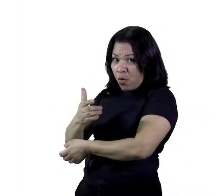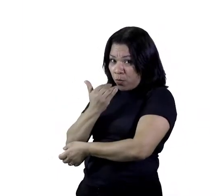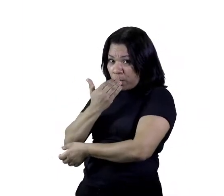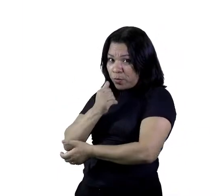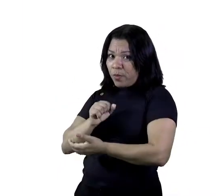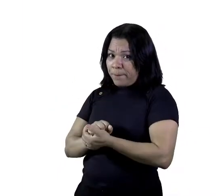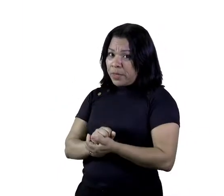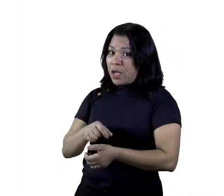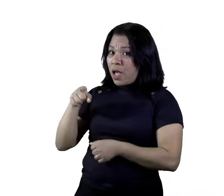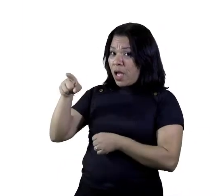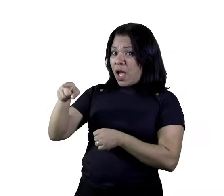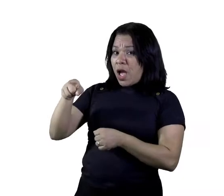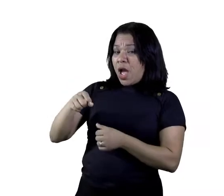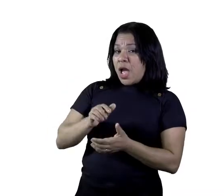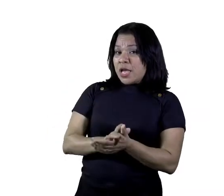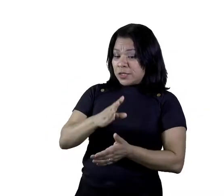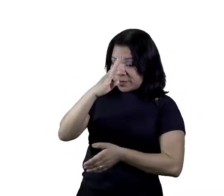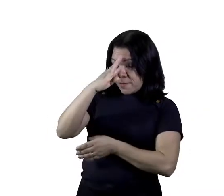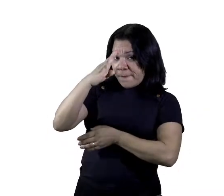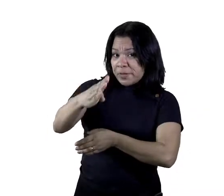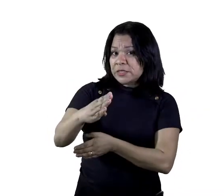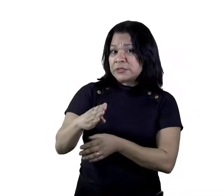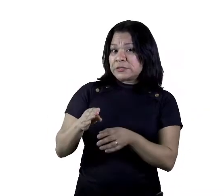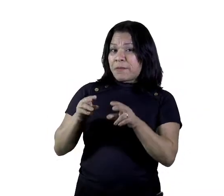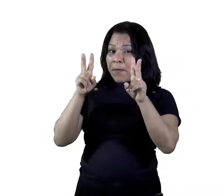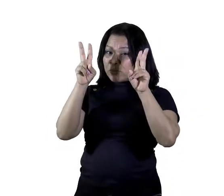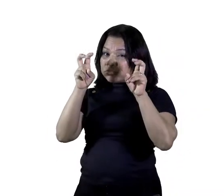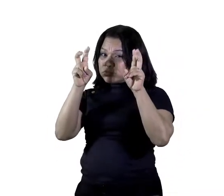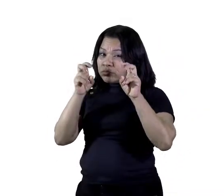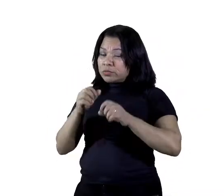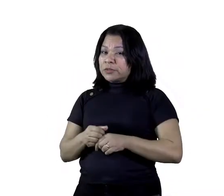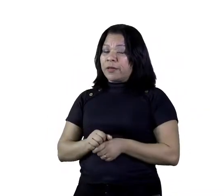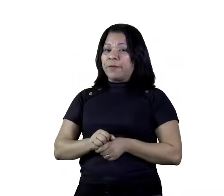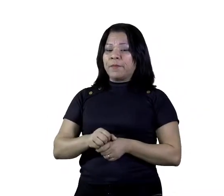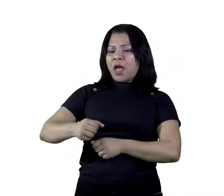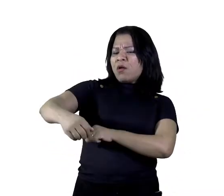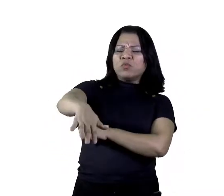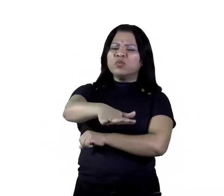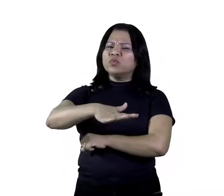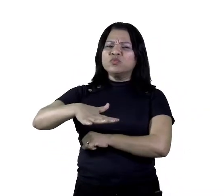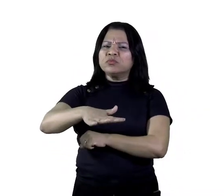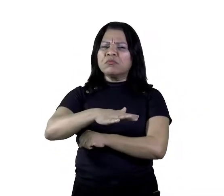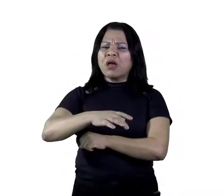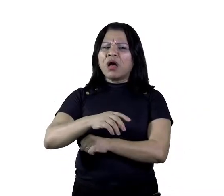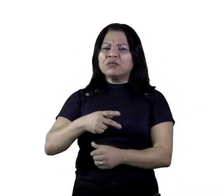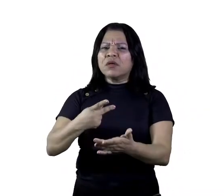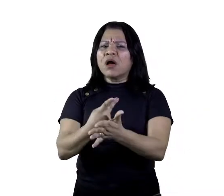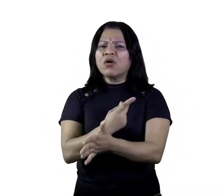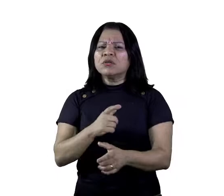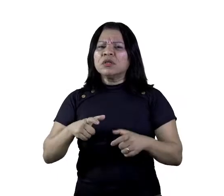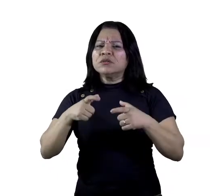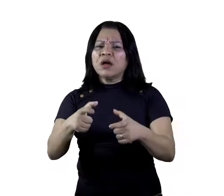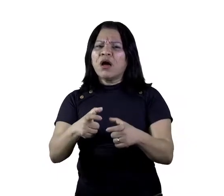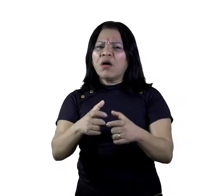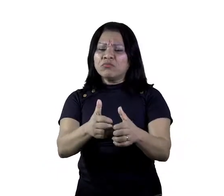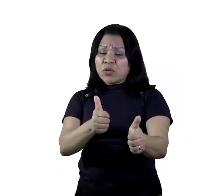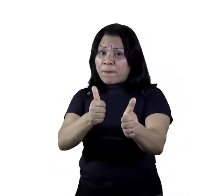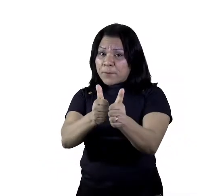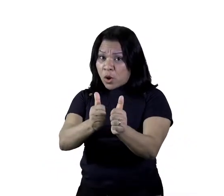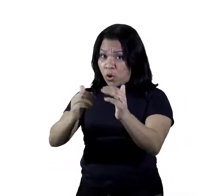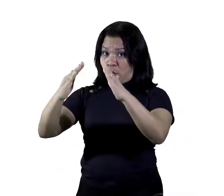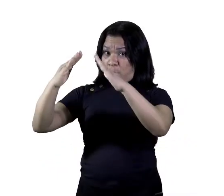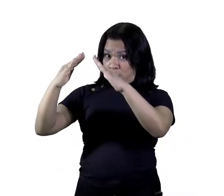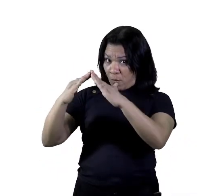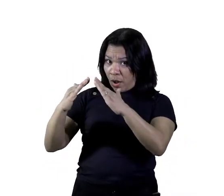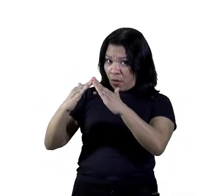é sobre o que está falando a história. O espaço, onde que acontece essa história? Próximo de uma casa,